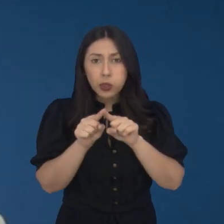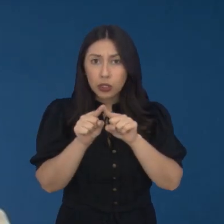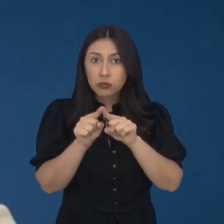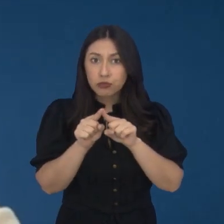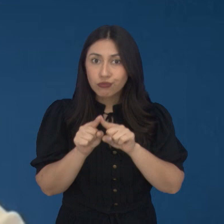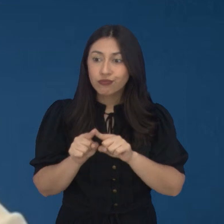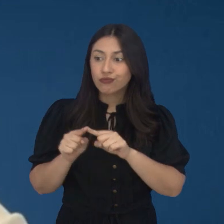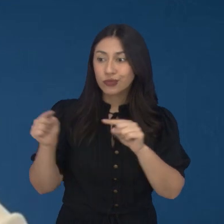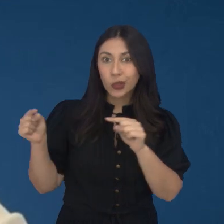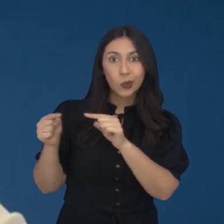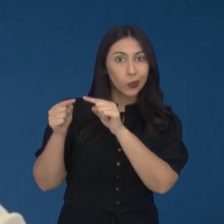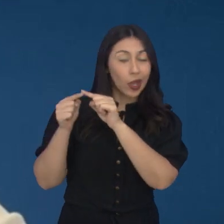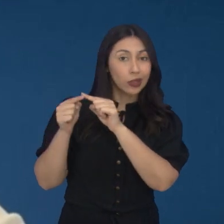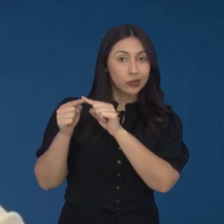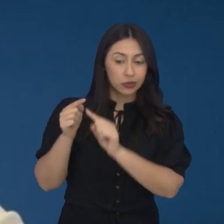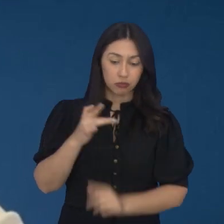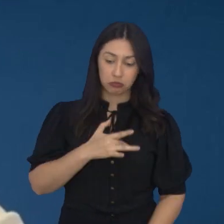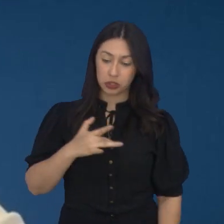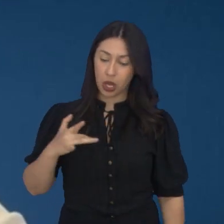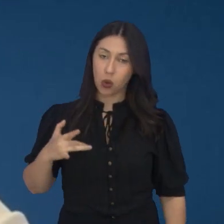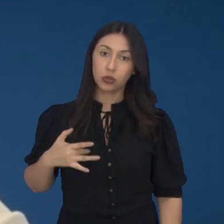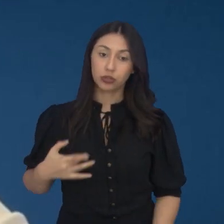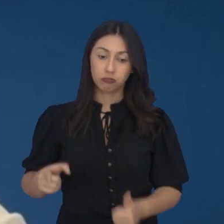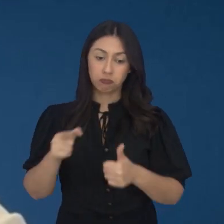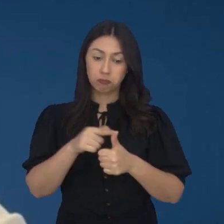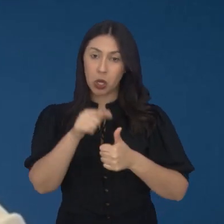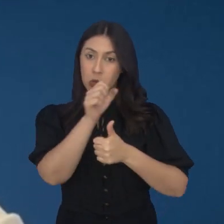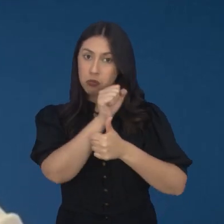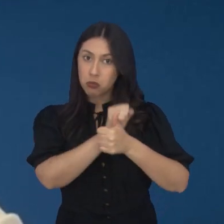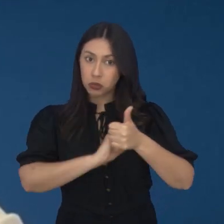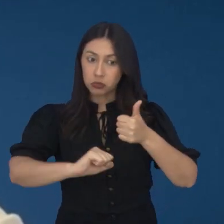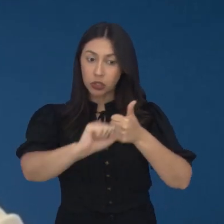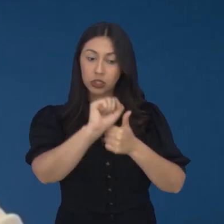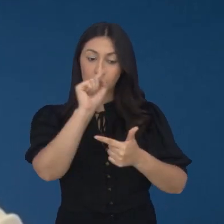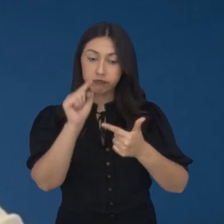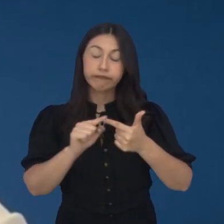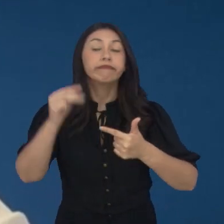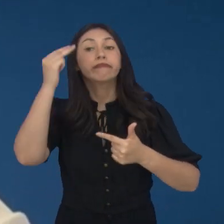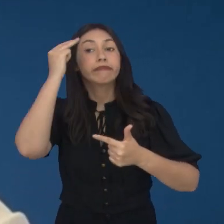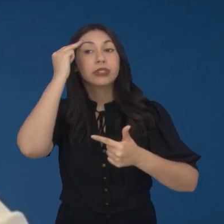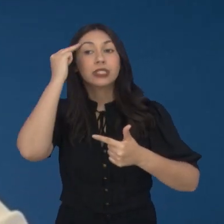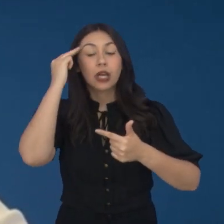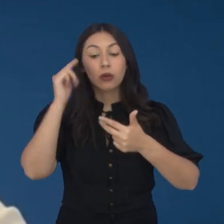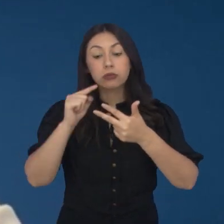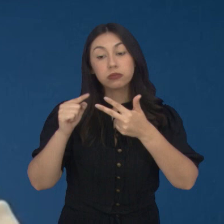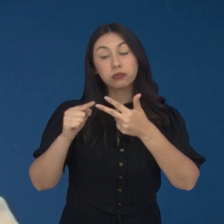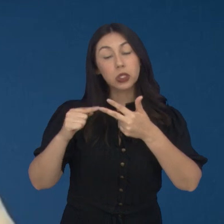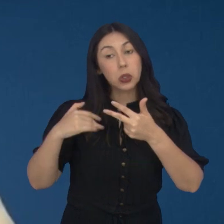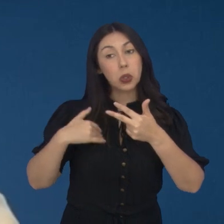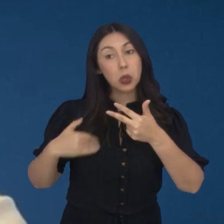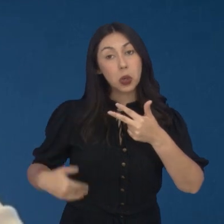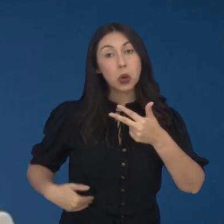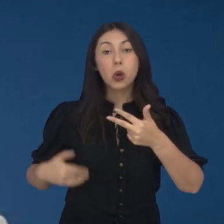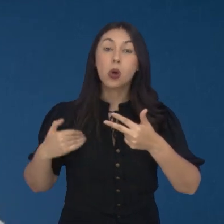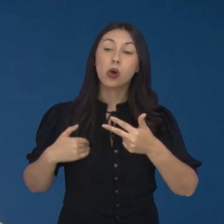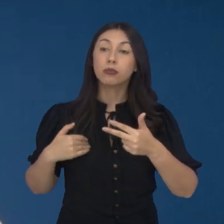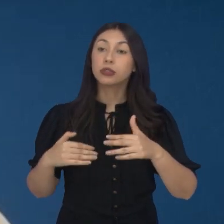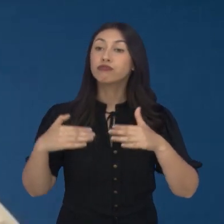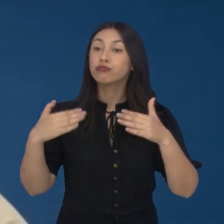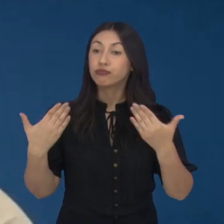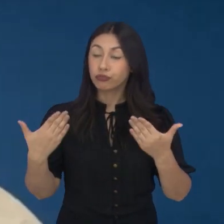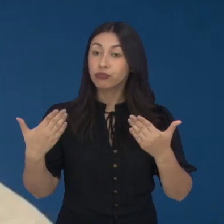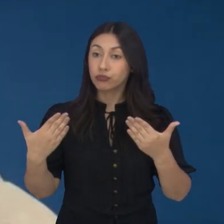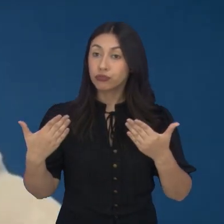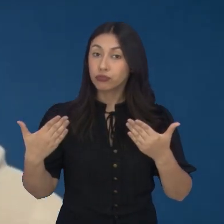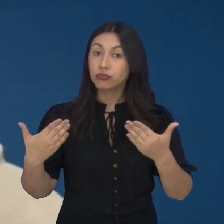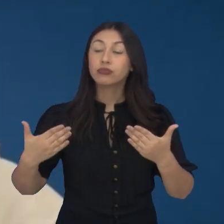saúde social, né? Com a saúde mental e com a saúde corporal, né? Então, pelos conceitos da Organização Mundial de